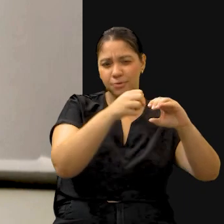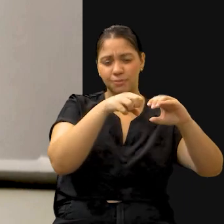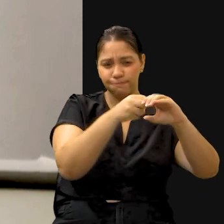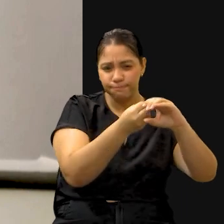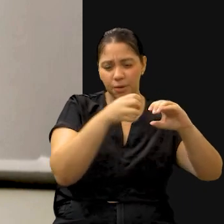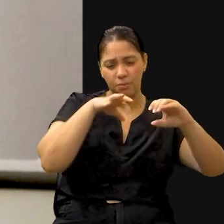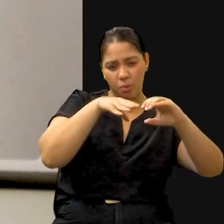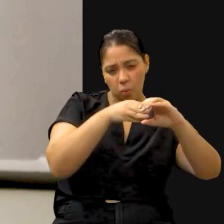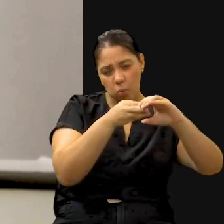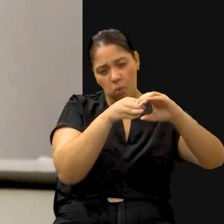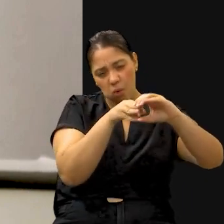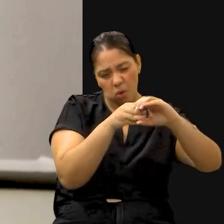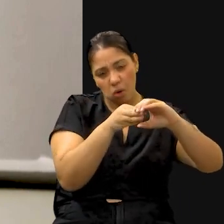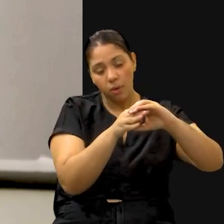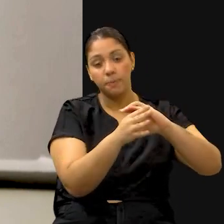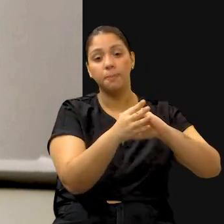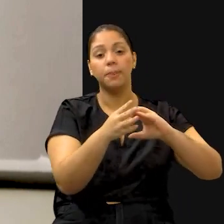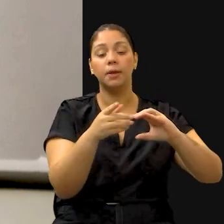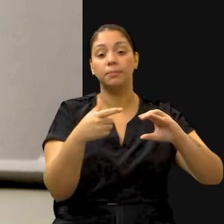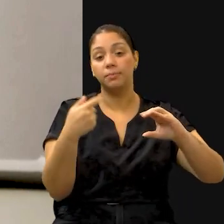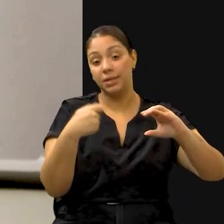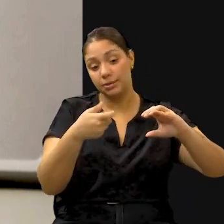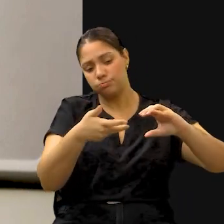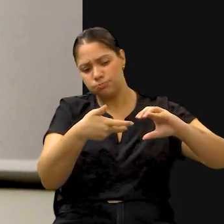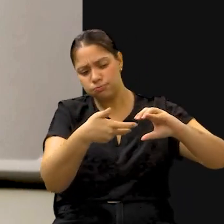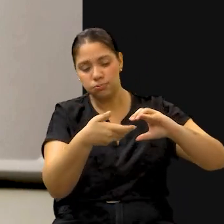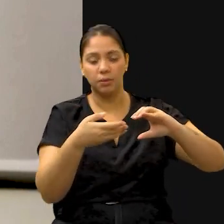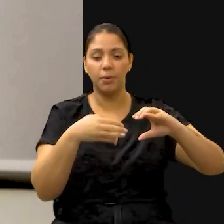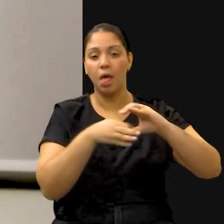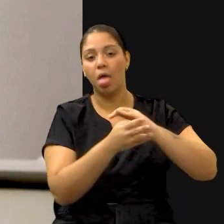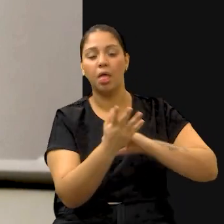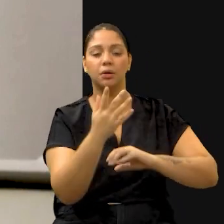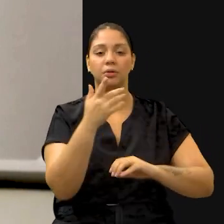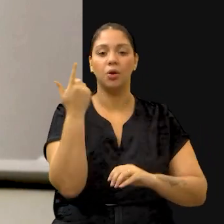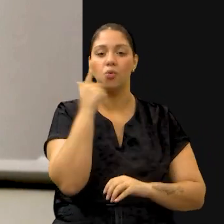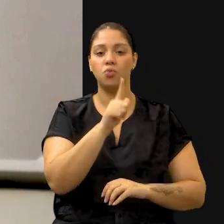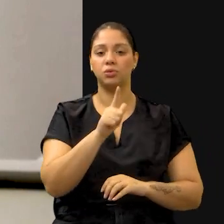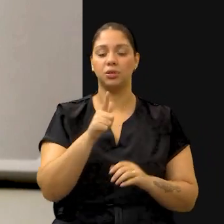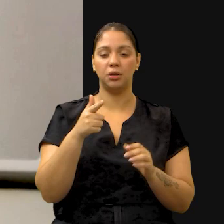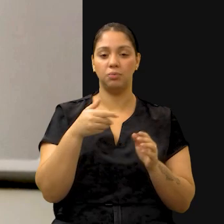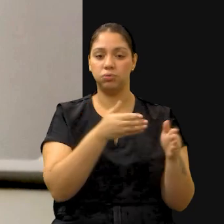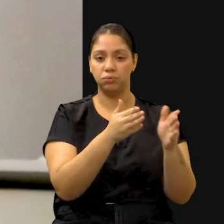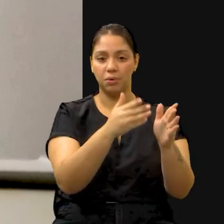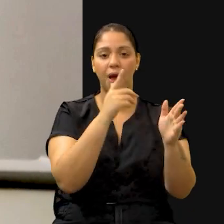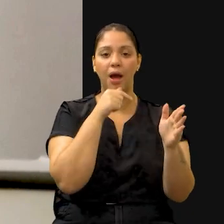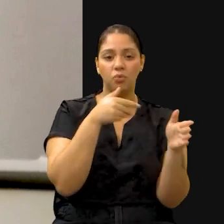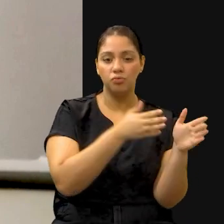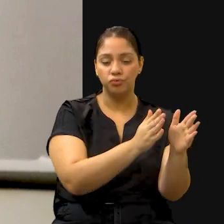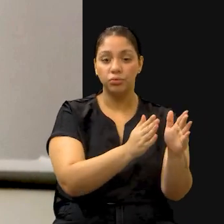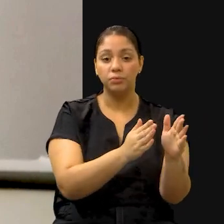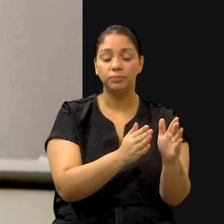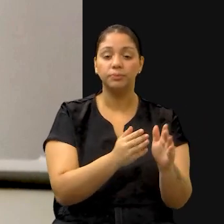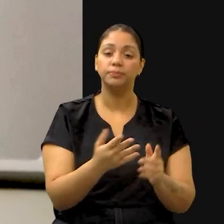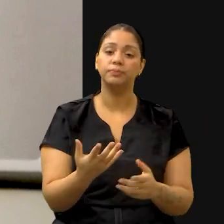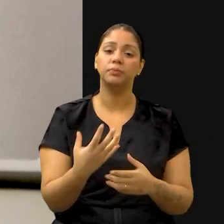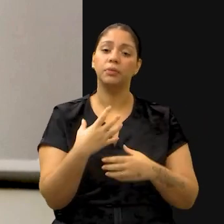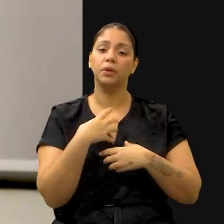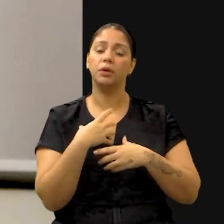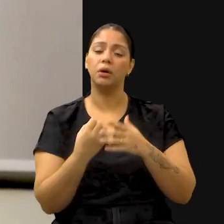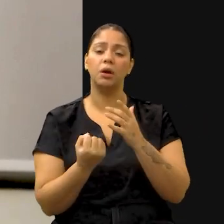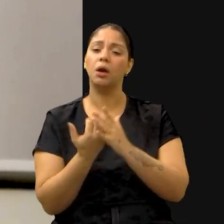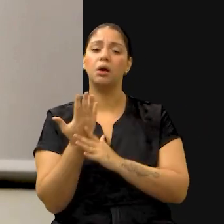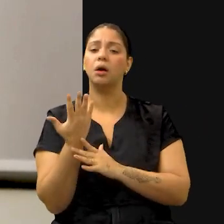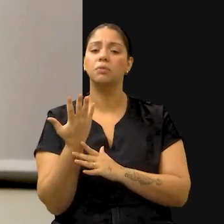de mais recursos em volta para funcionar da melhor maneira possível. Então, normalmente, esses sintomas